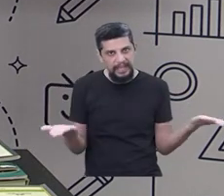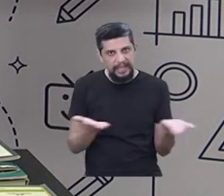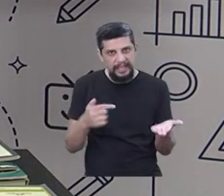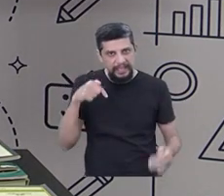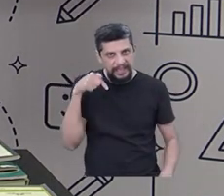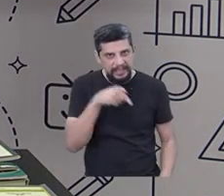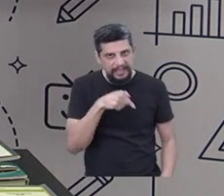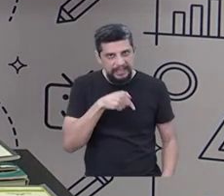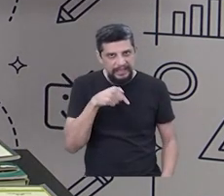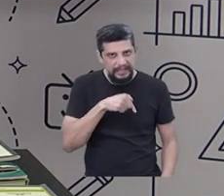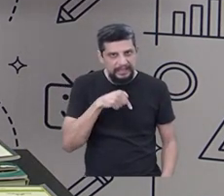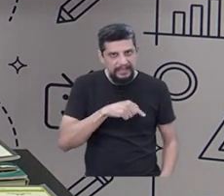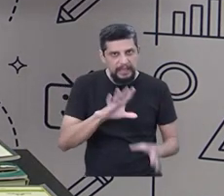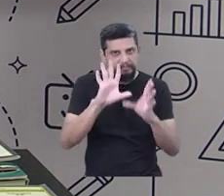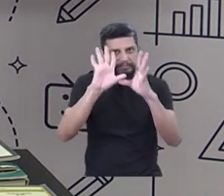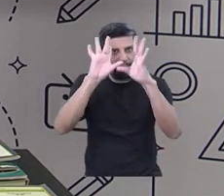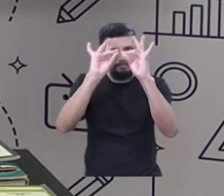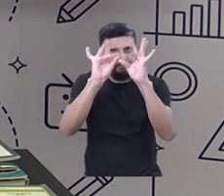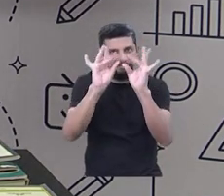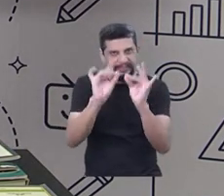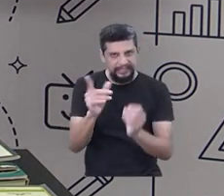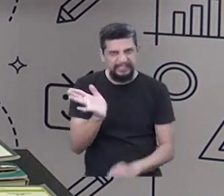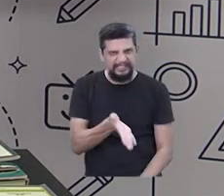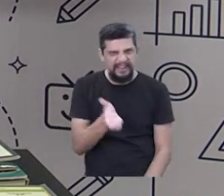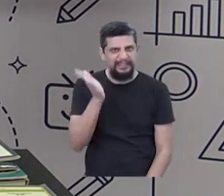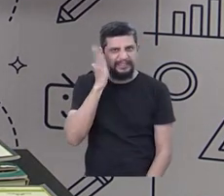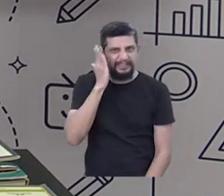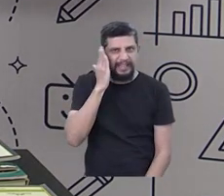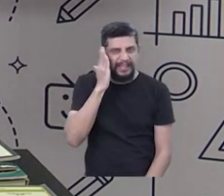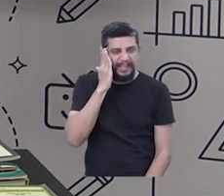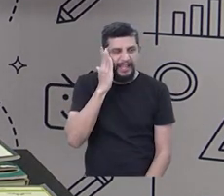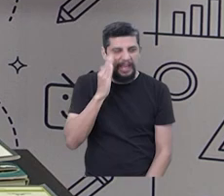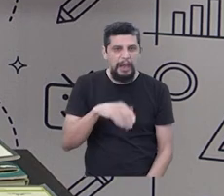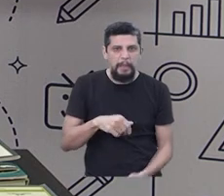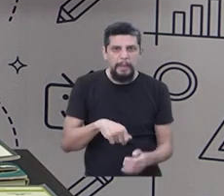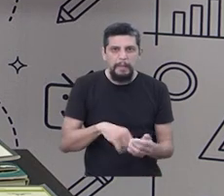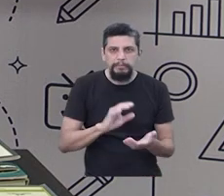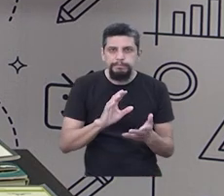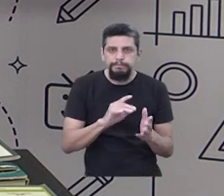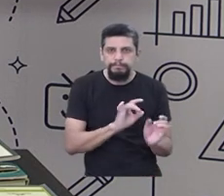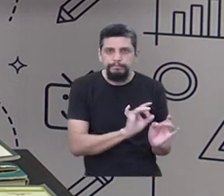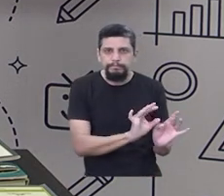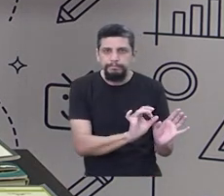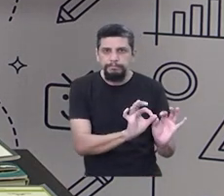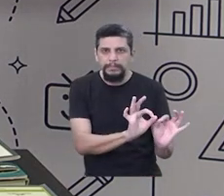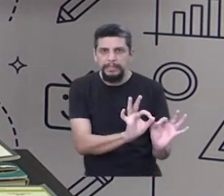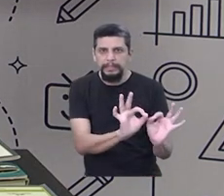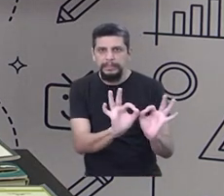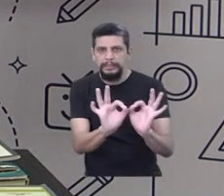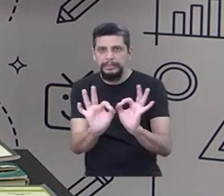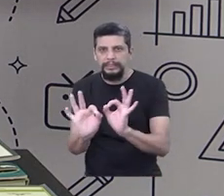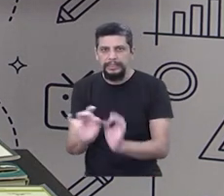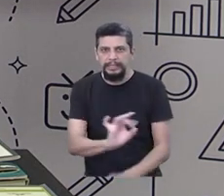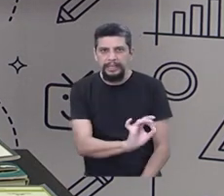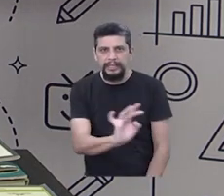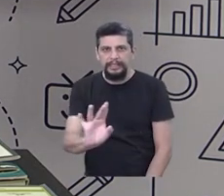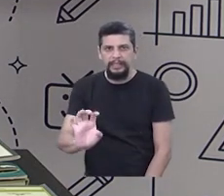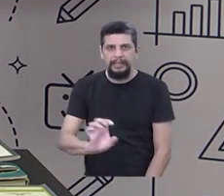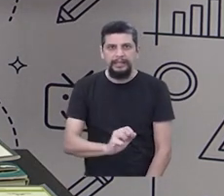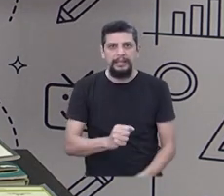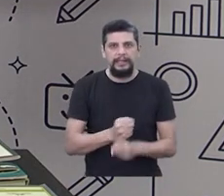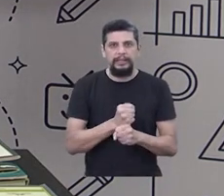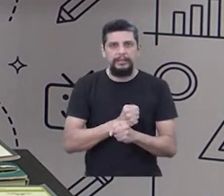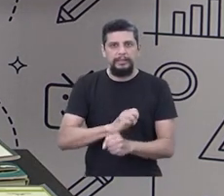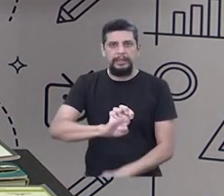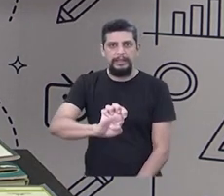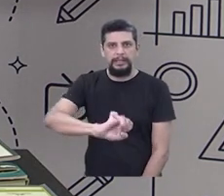E aqui, gente, aquele detalhe que todos vocês já sabem, é uma parte específica para cada ano e para a EJA também.